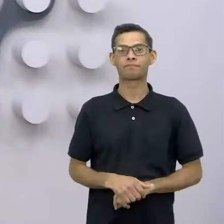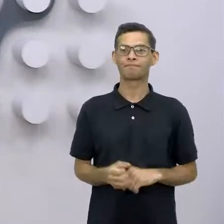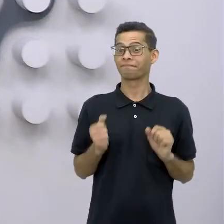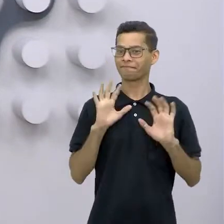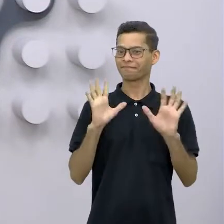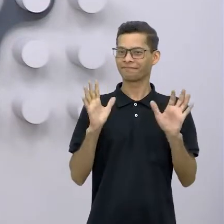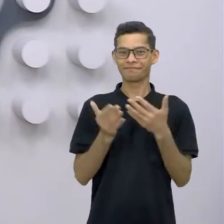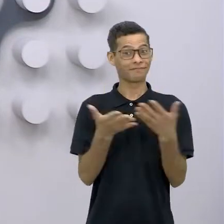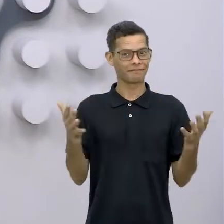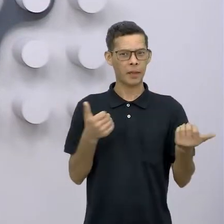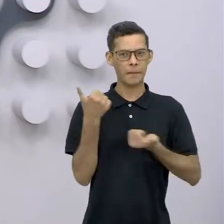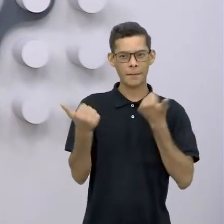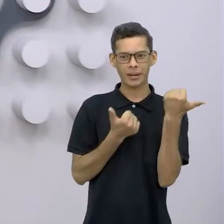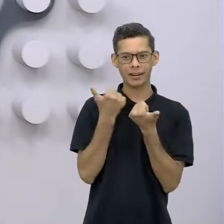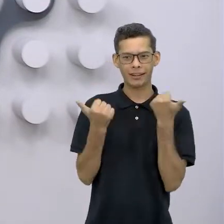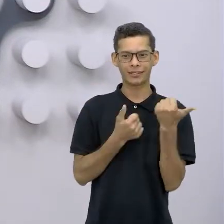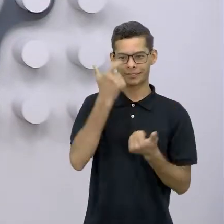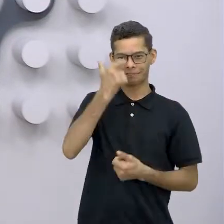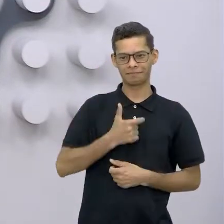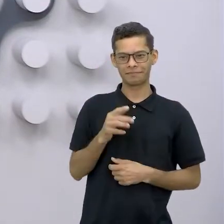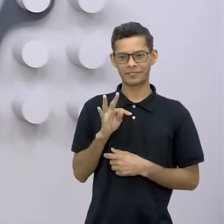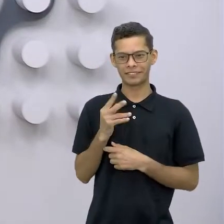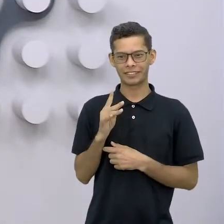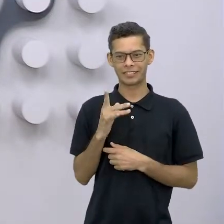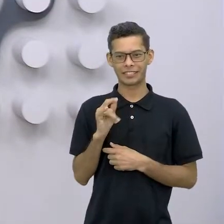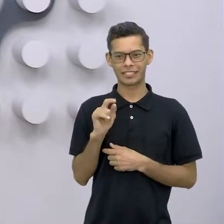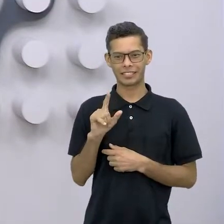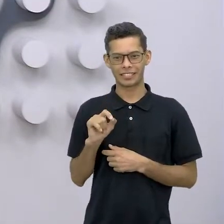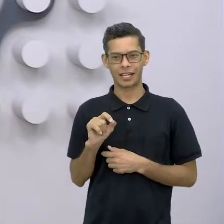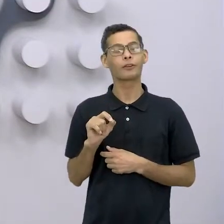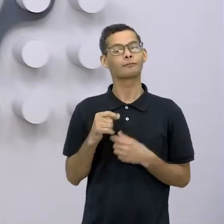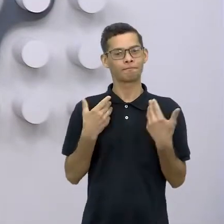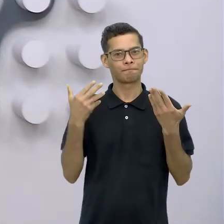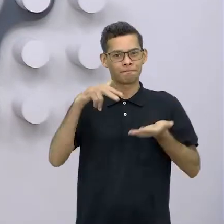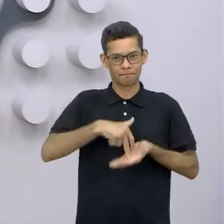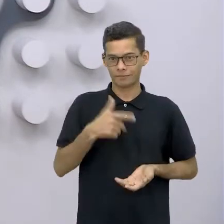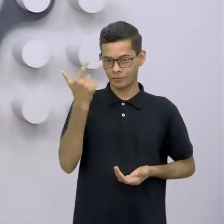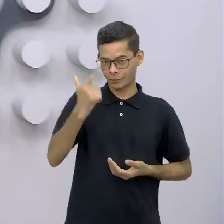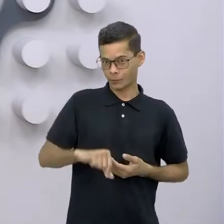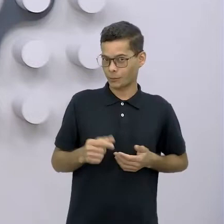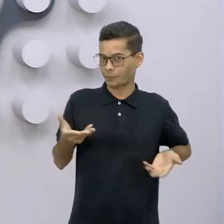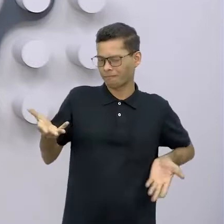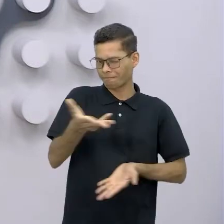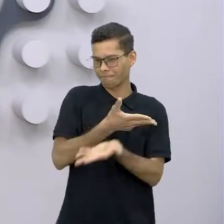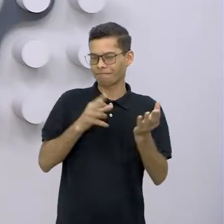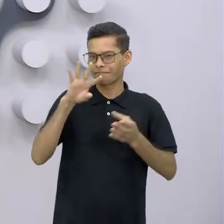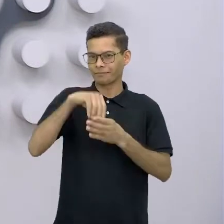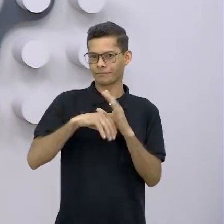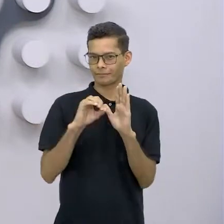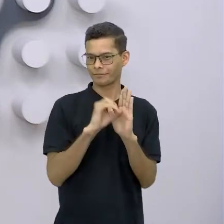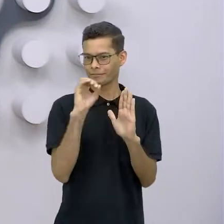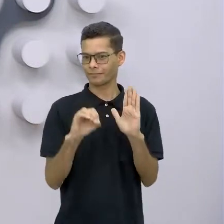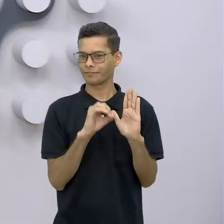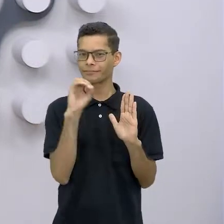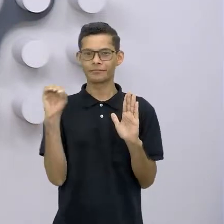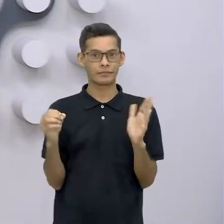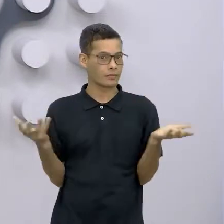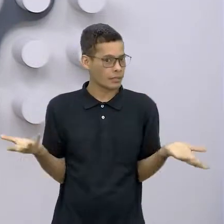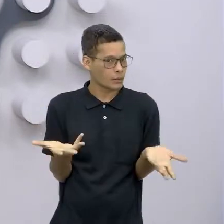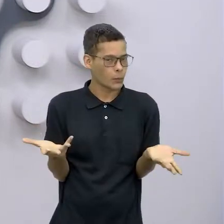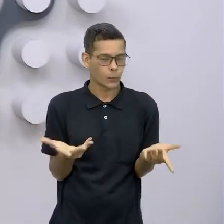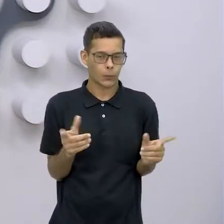E aí, pessoal, beleza? Sou o professor Thiago Lazzarin, mais uma vez aqui com vocês, no Centro de Mídias. Dessa